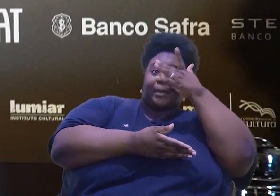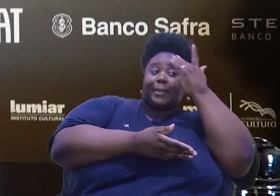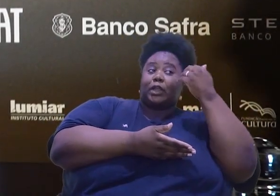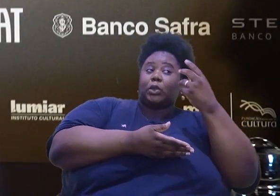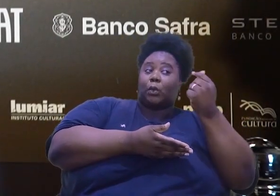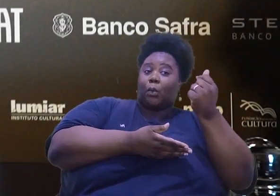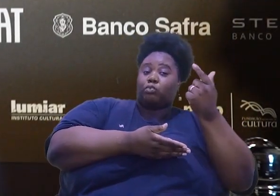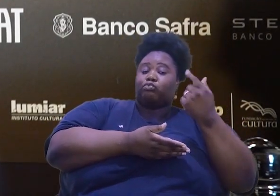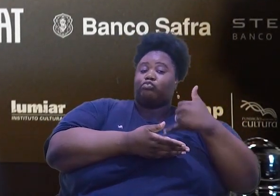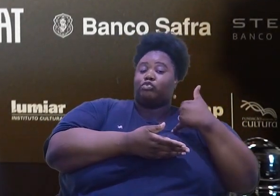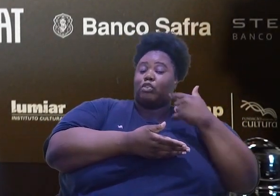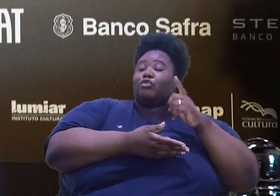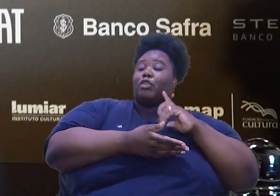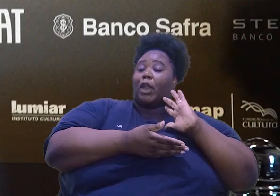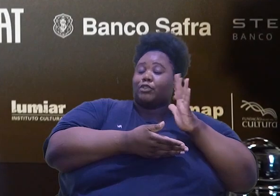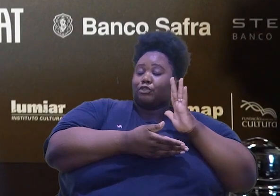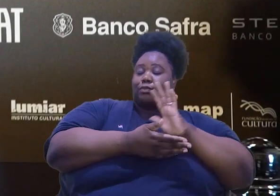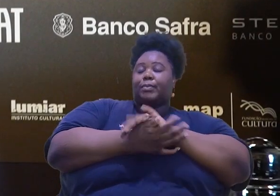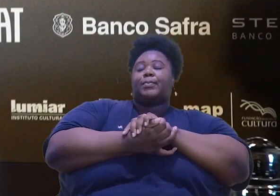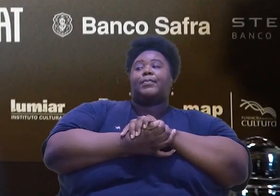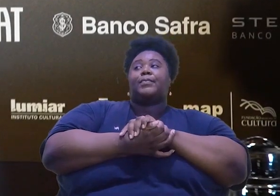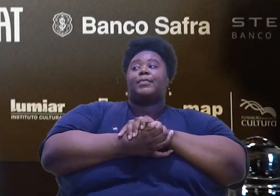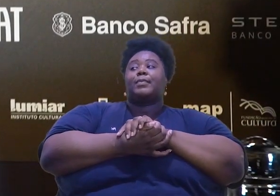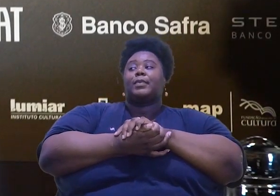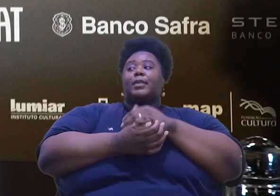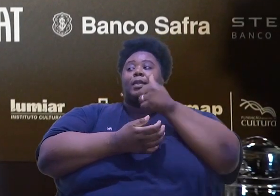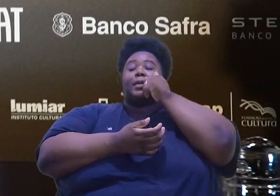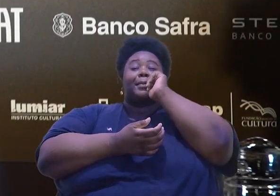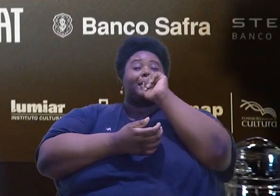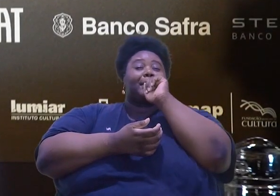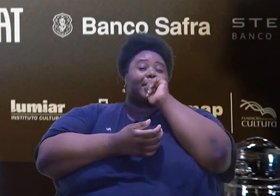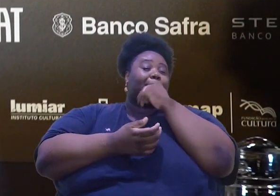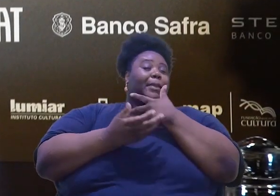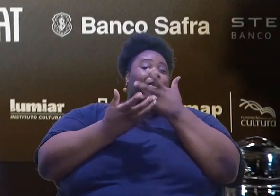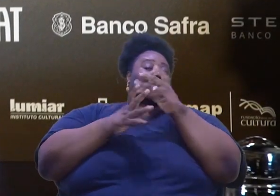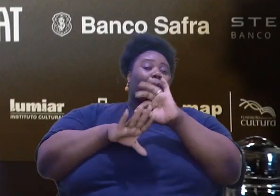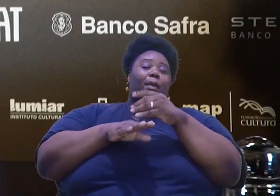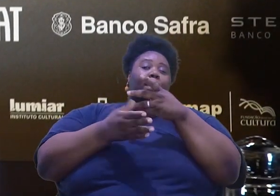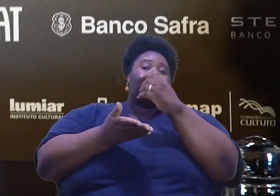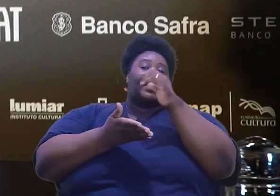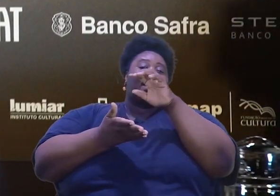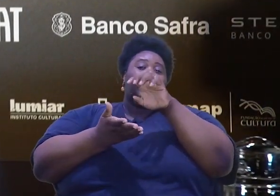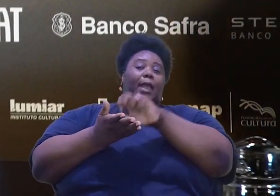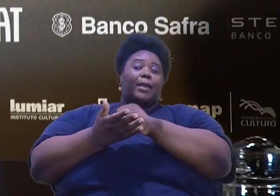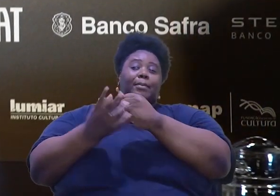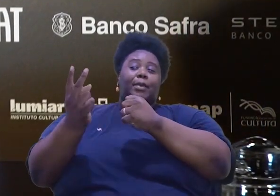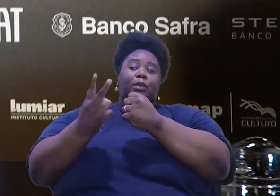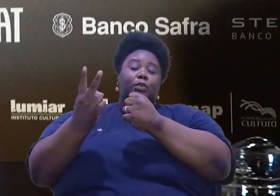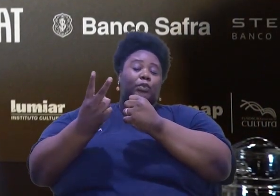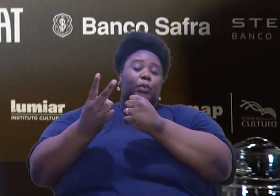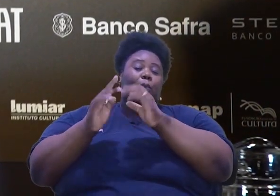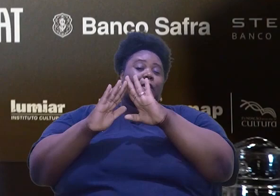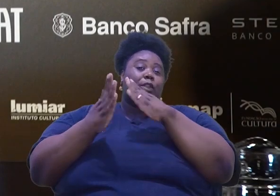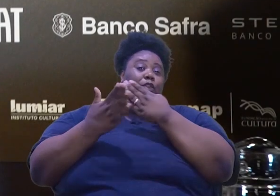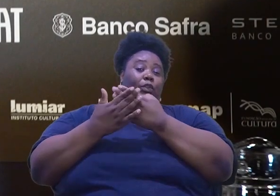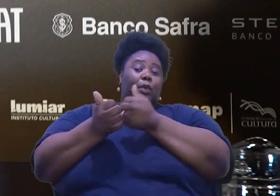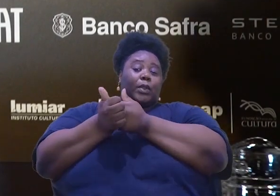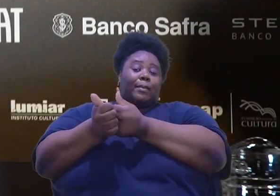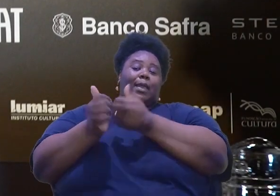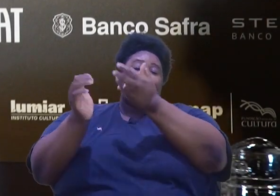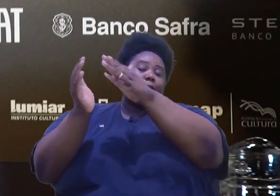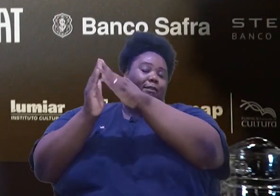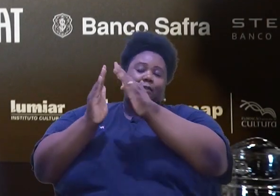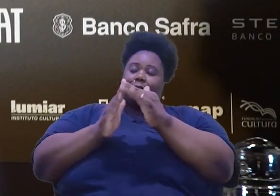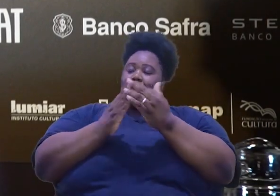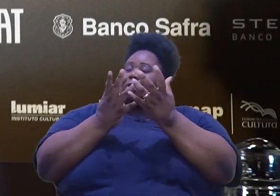média alta. E minha mãe não quis nos matricular nos 2 grupos perto da